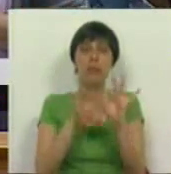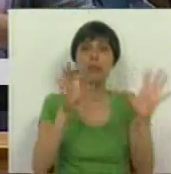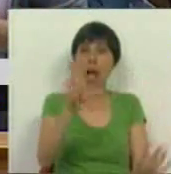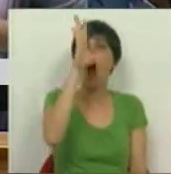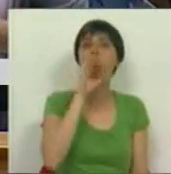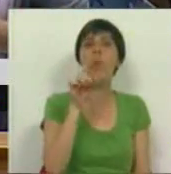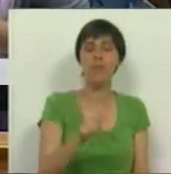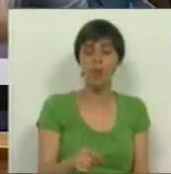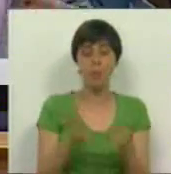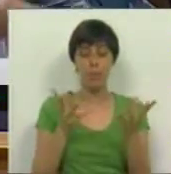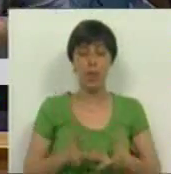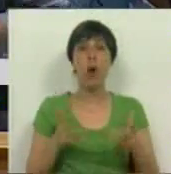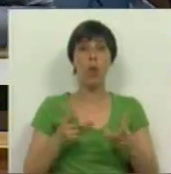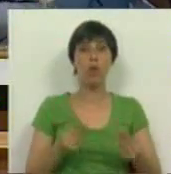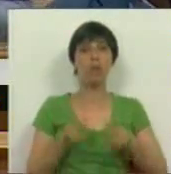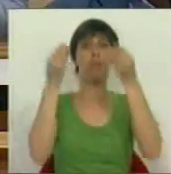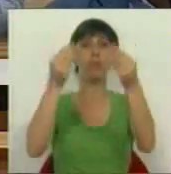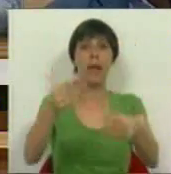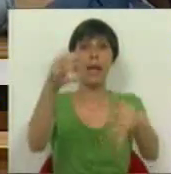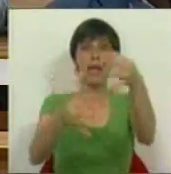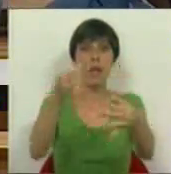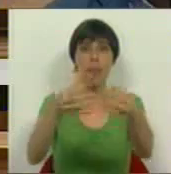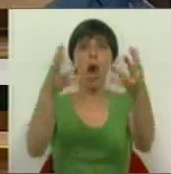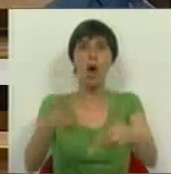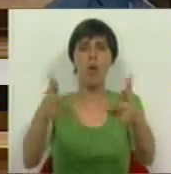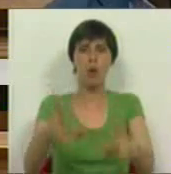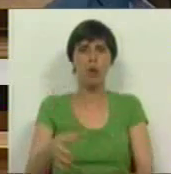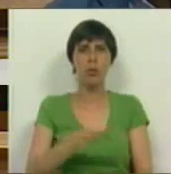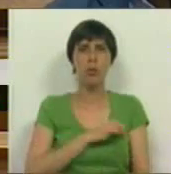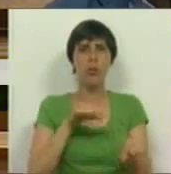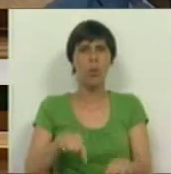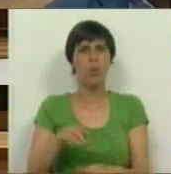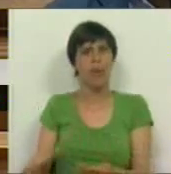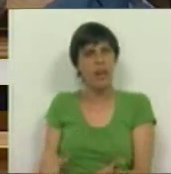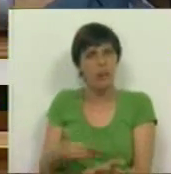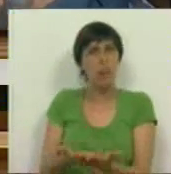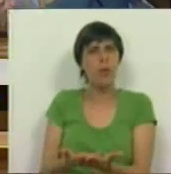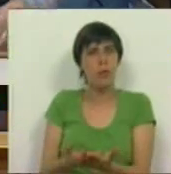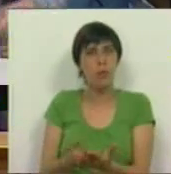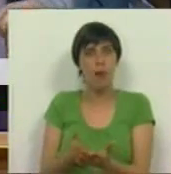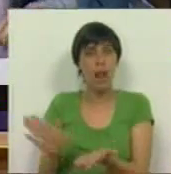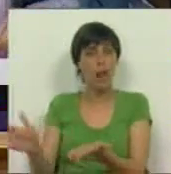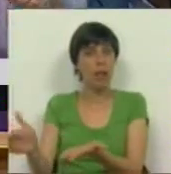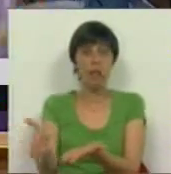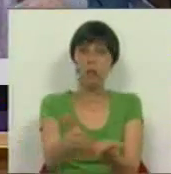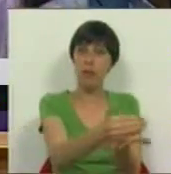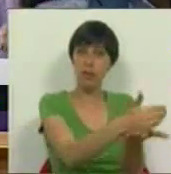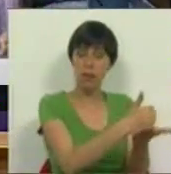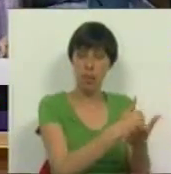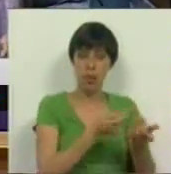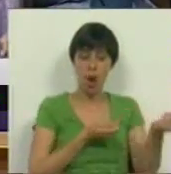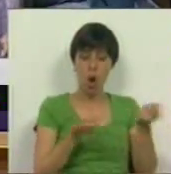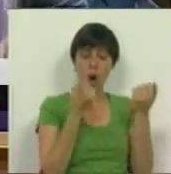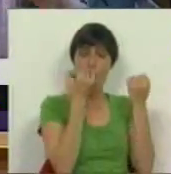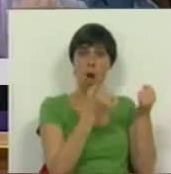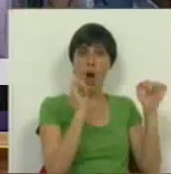Governo as suas contas ao Tribunal de Contas. O que os senhores aqui vêm propor é que este levantamento dos